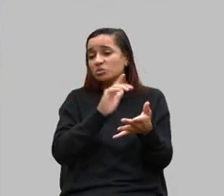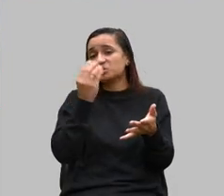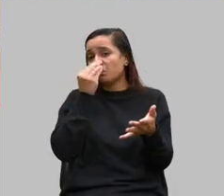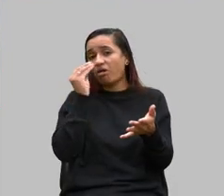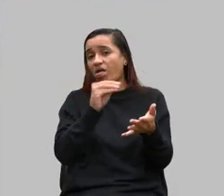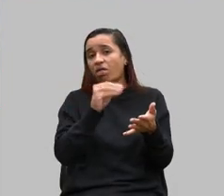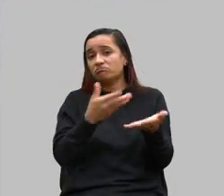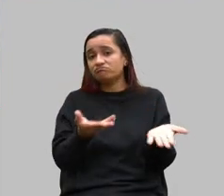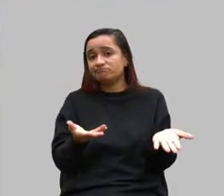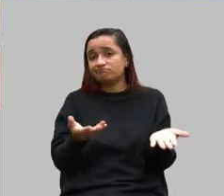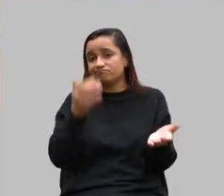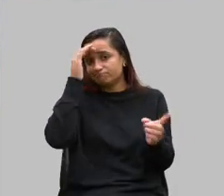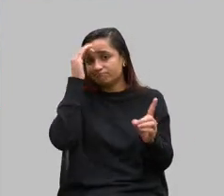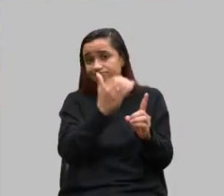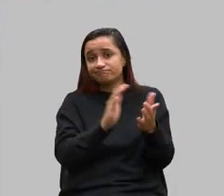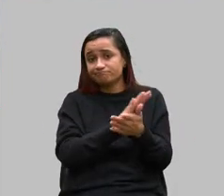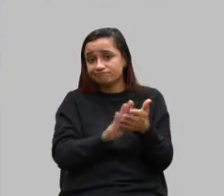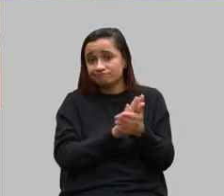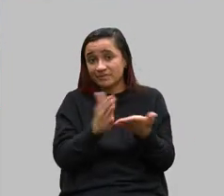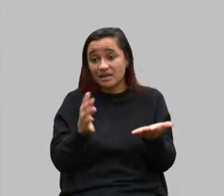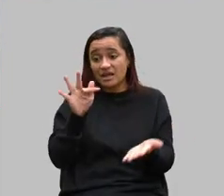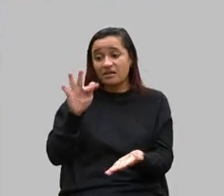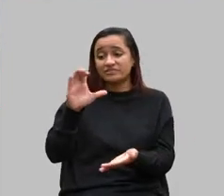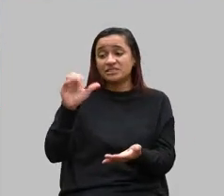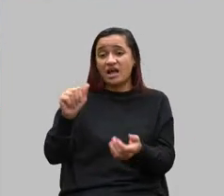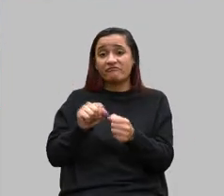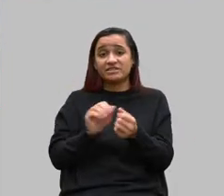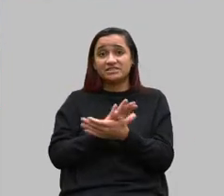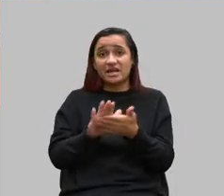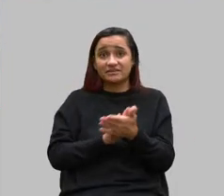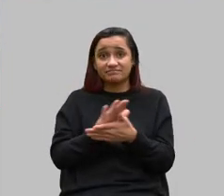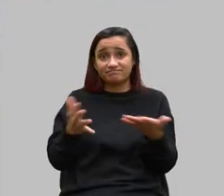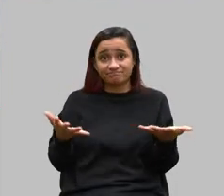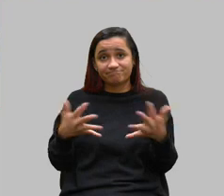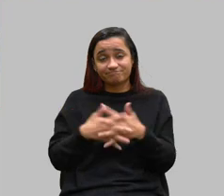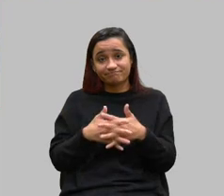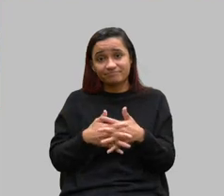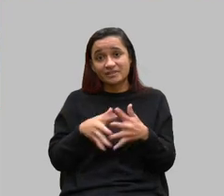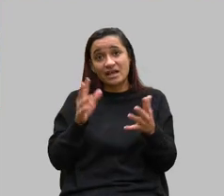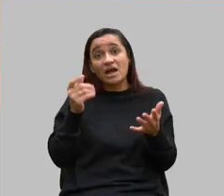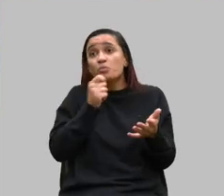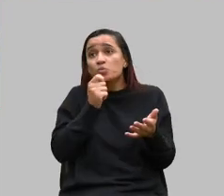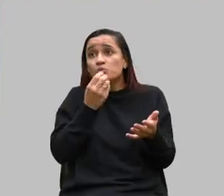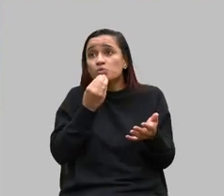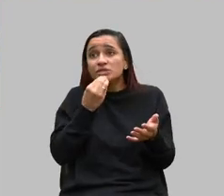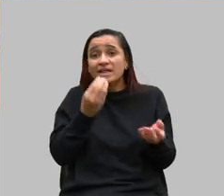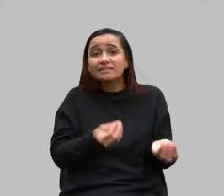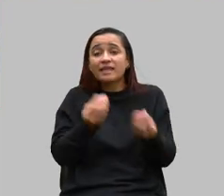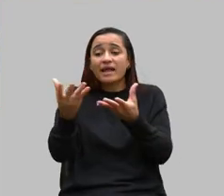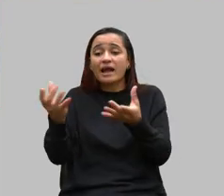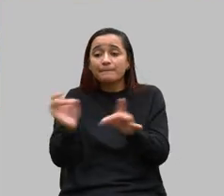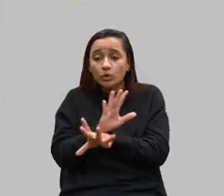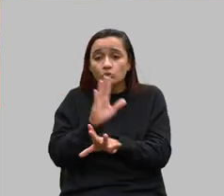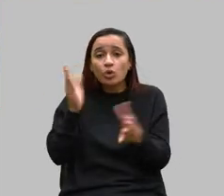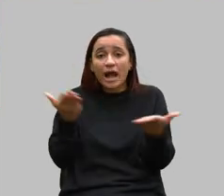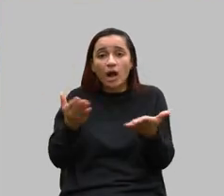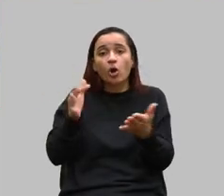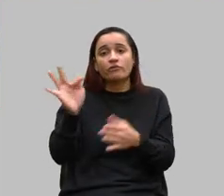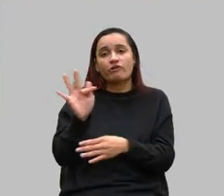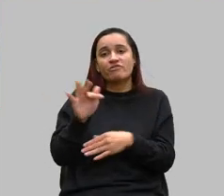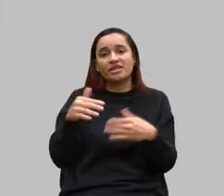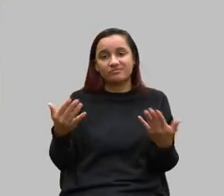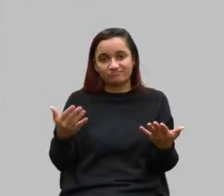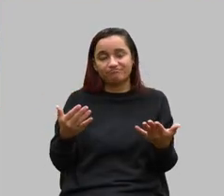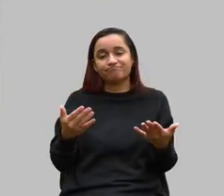Vista simplesmente a FCA não fez nada nesse trecho o trecho era para est entregue agora em fevereiro então eu eu eu sei que é uma